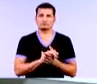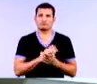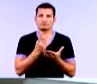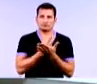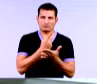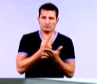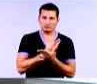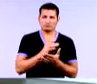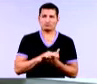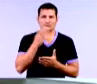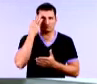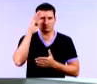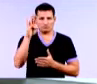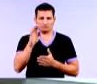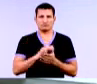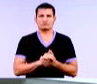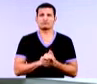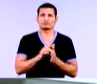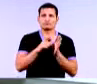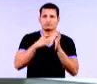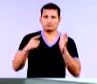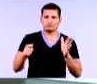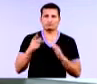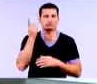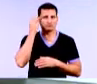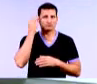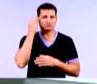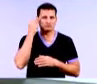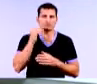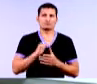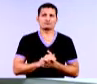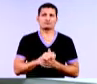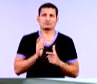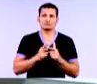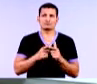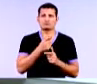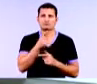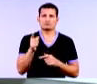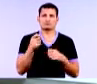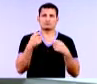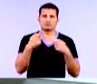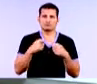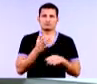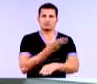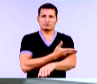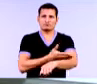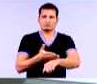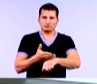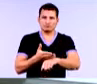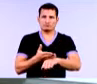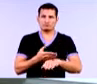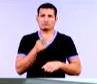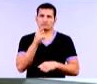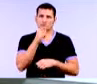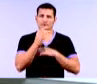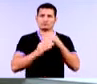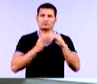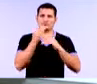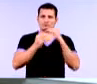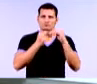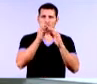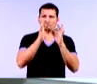nessa questão gramatical, de forma natural, porque você precisa acostumar com aquele ciclo de